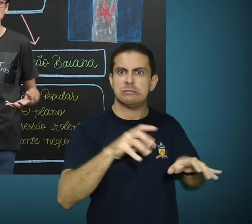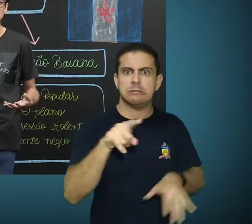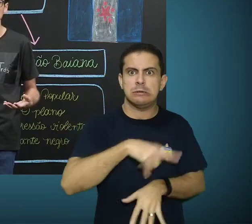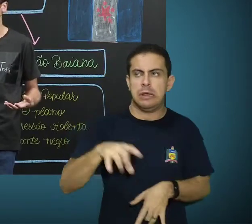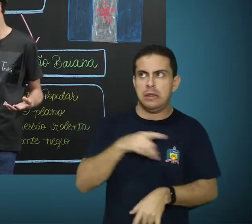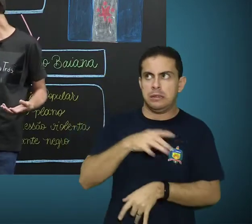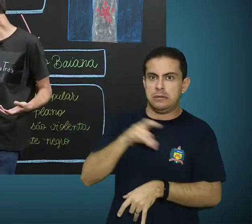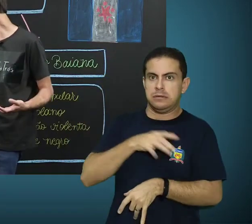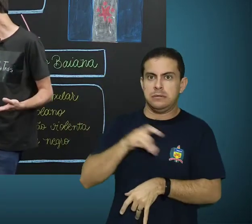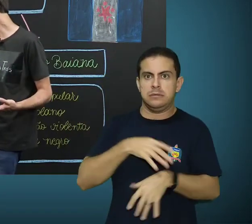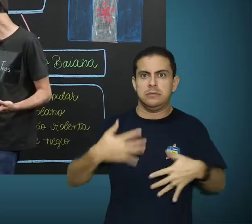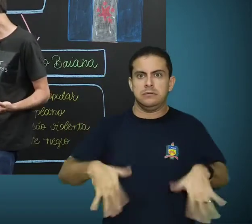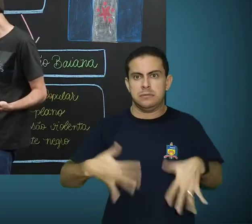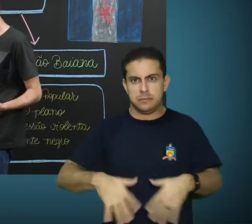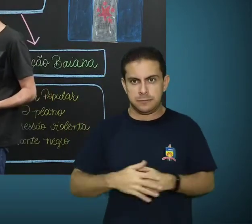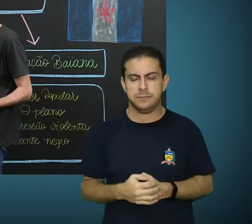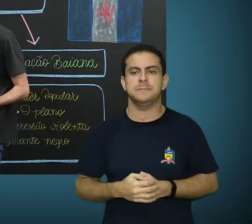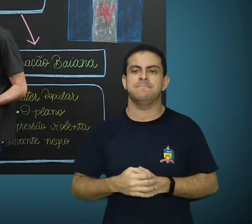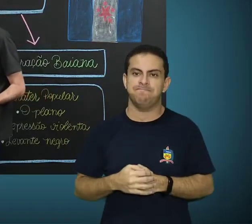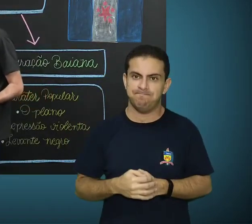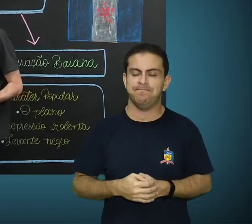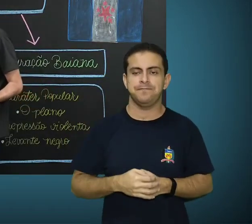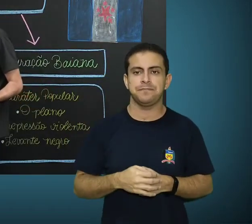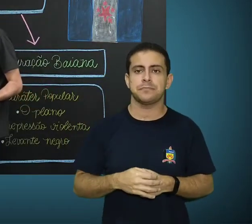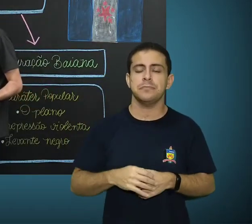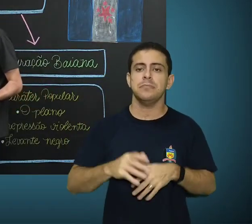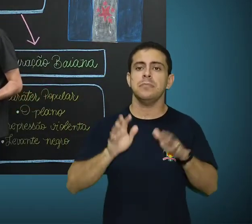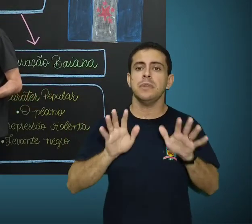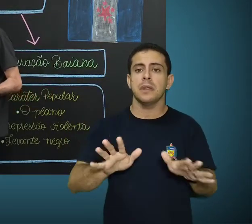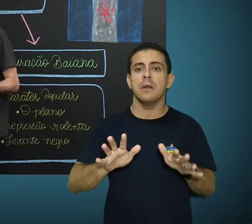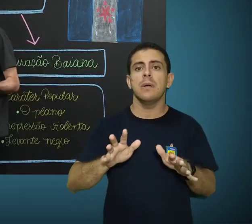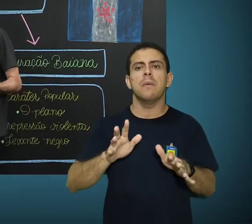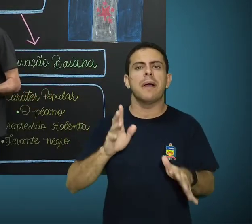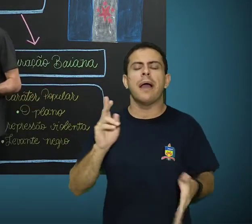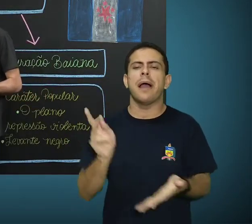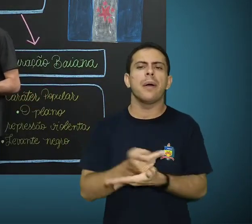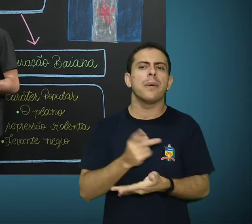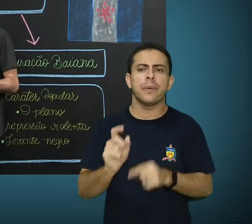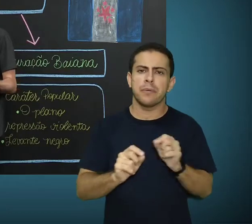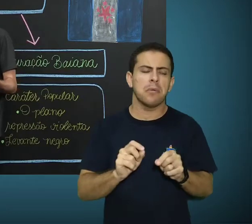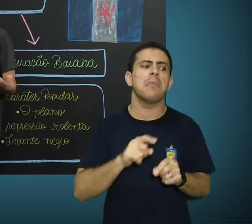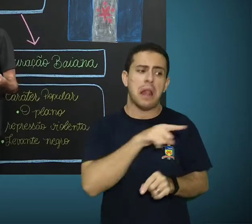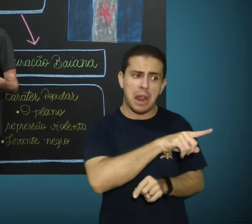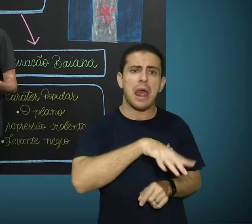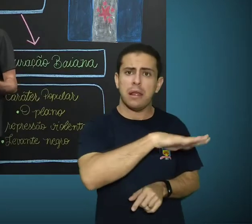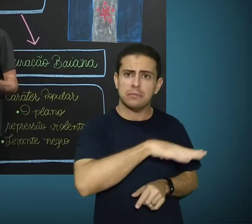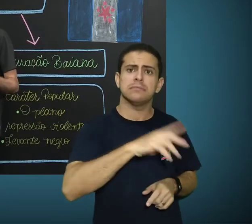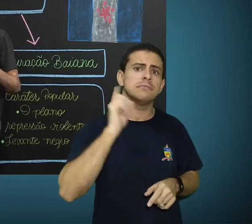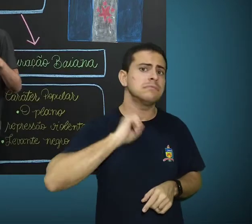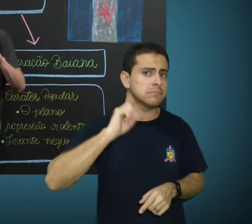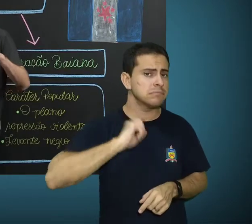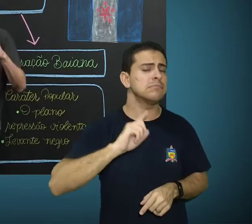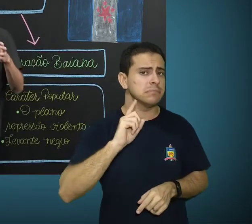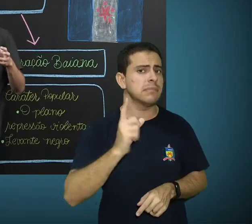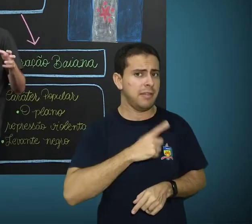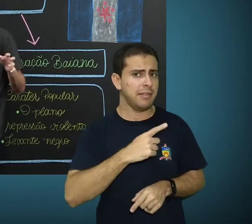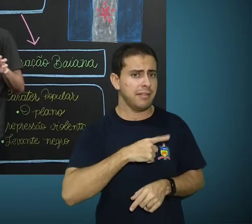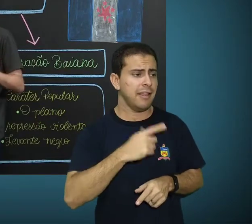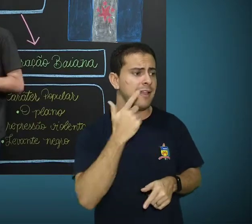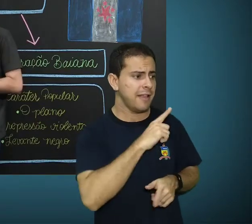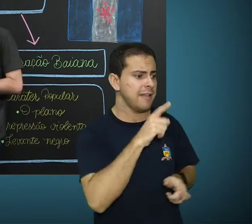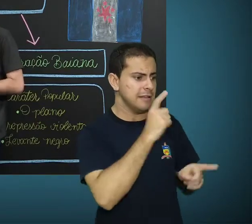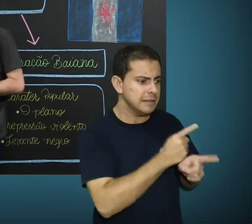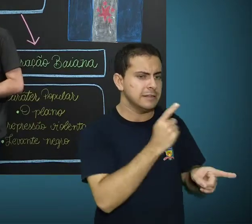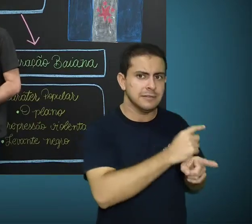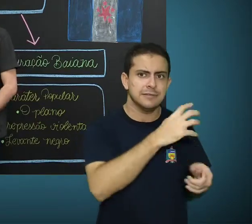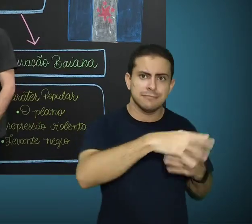exercer poder. O que acontecia na prática? As regiões das Minas cumpriam as metas, mas esse fantasma